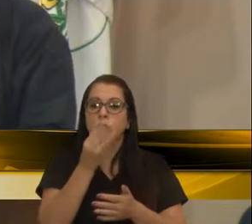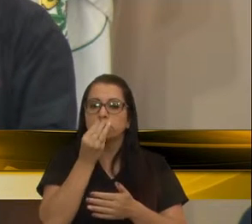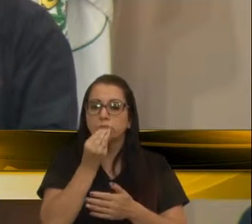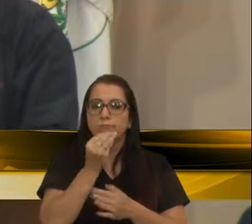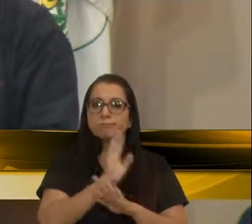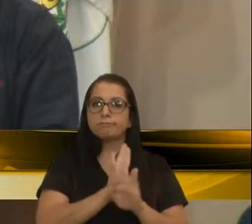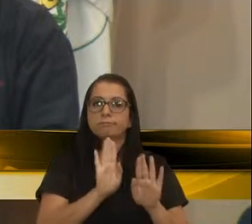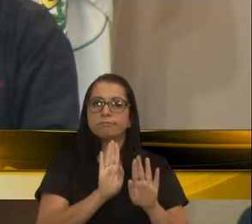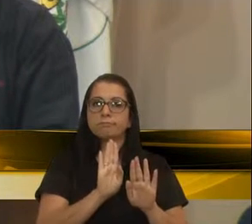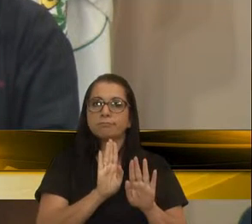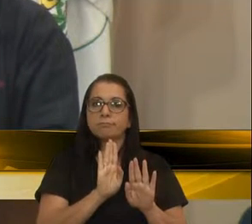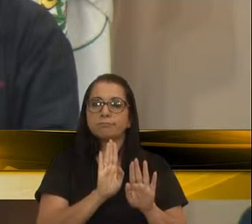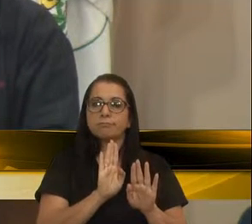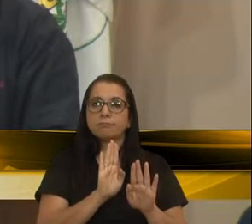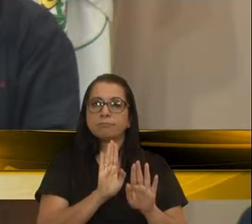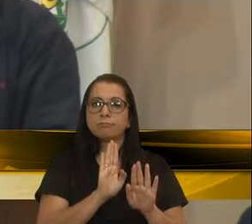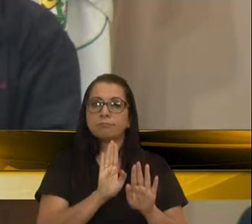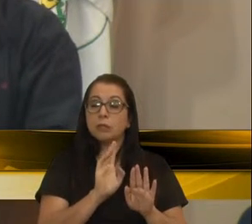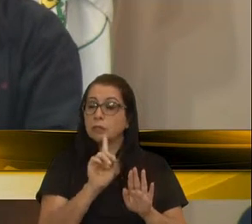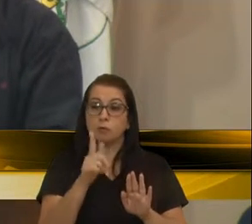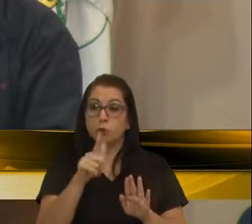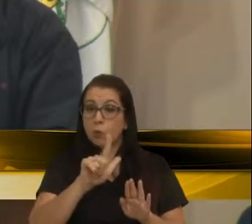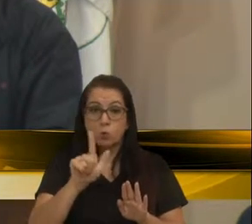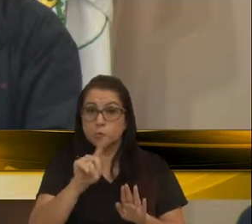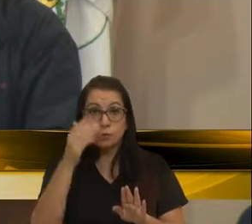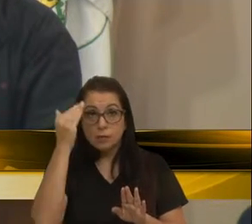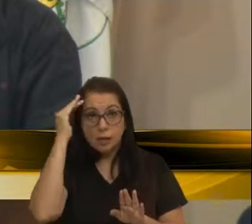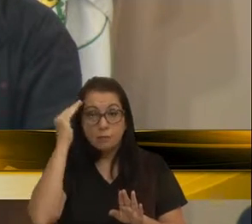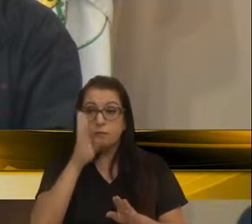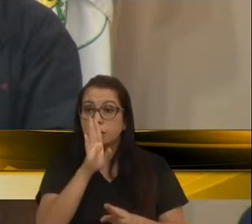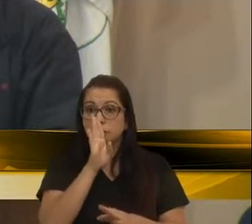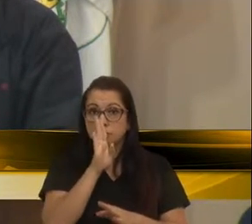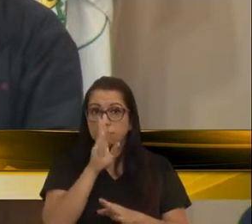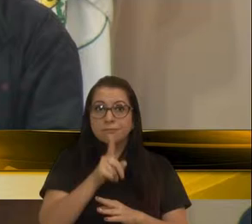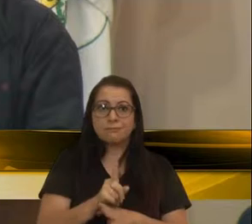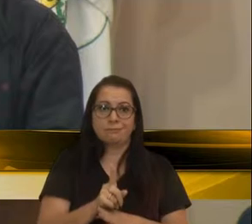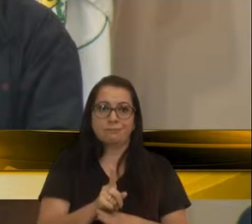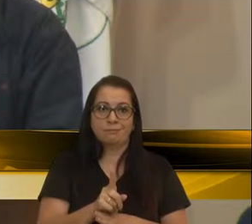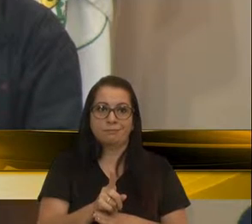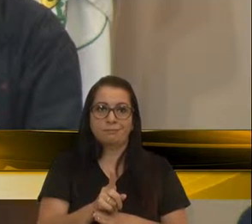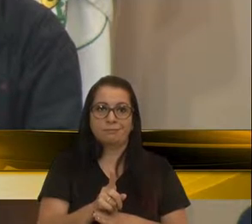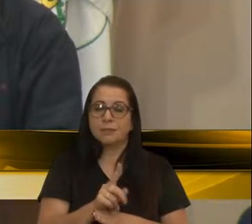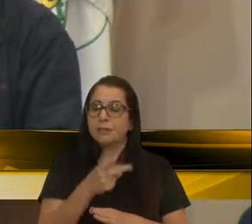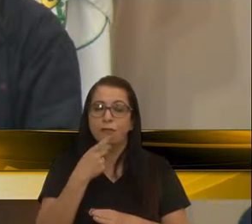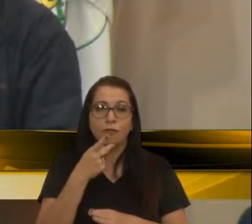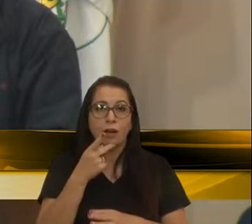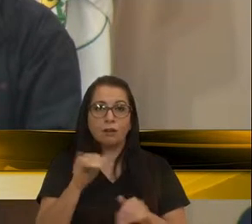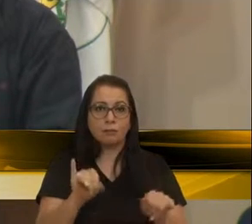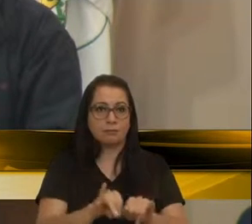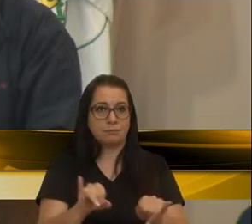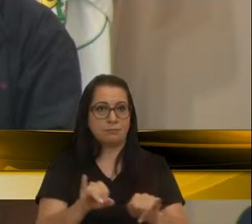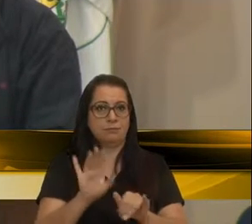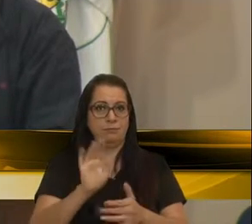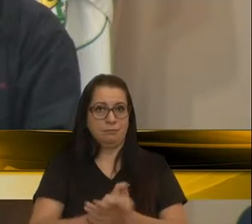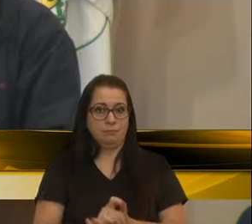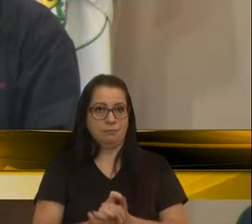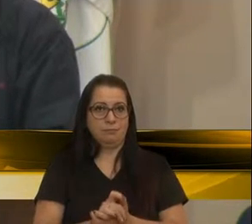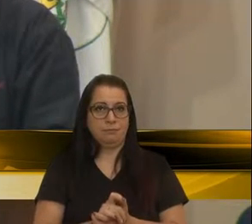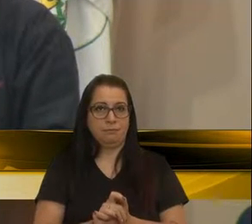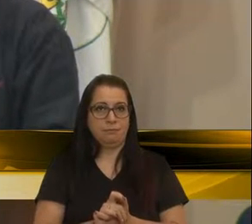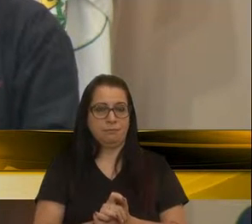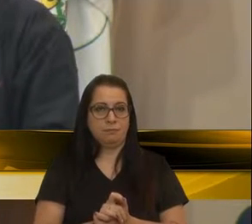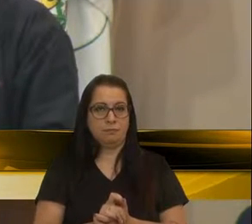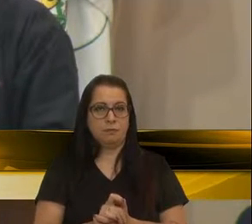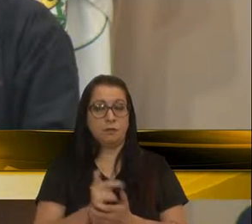calada. Se você não sabe, fica quieto. Não fale besteiras ou